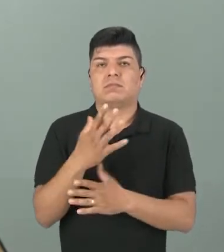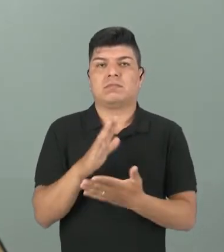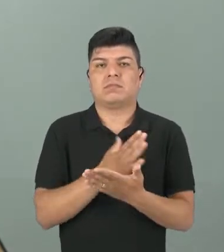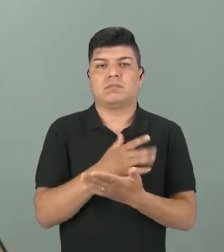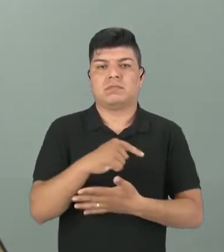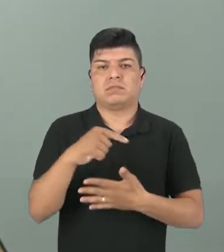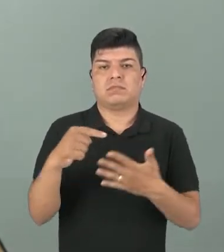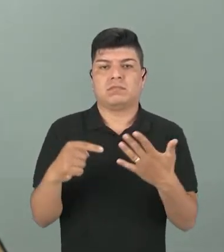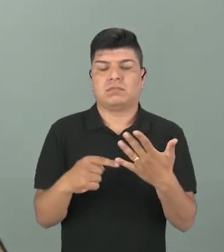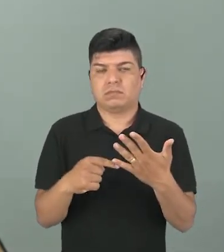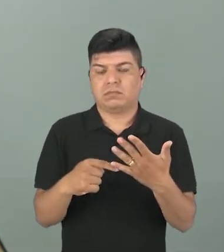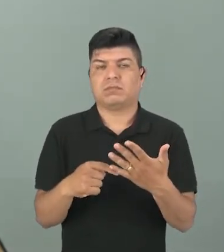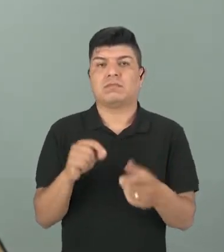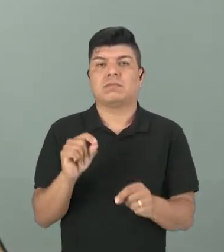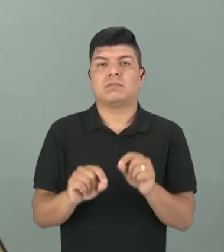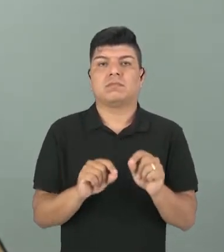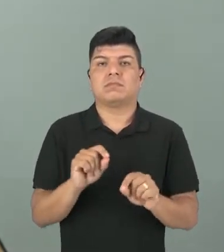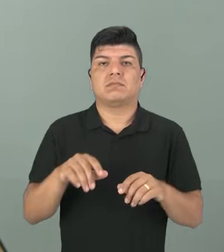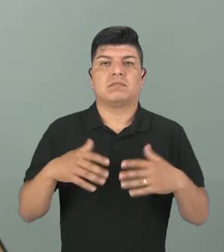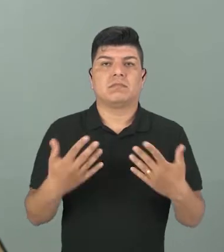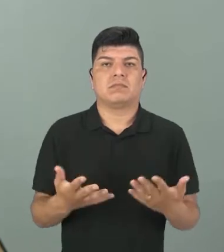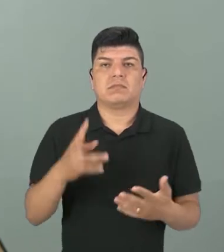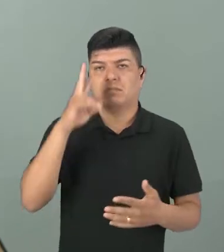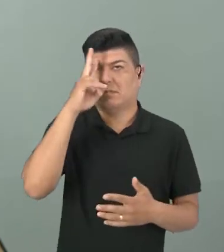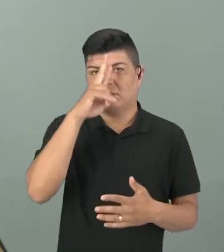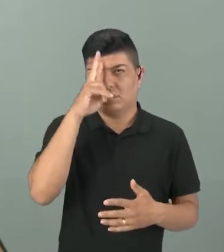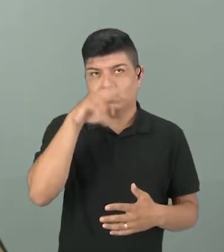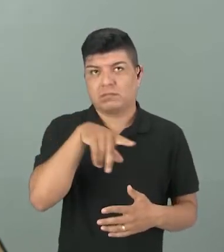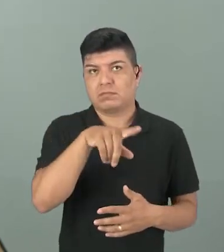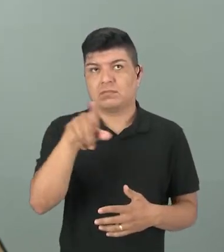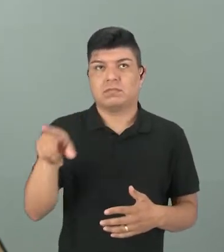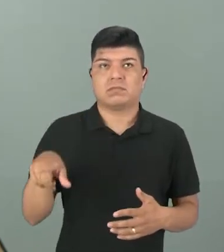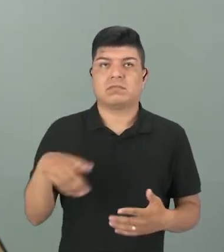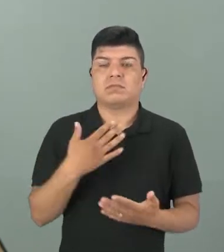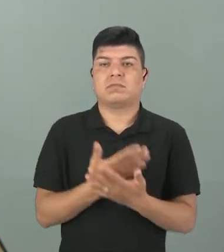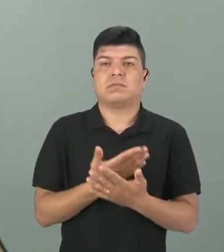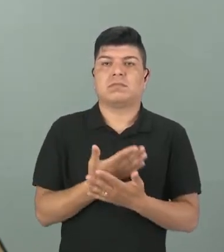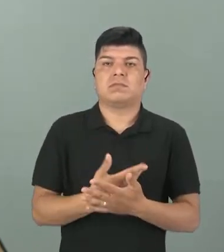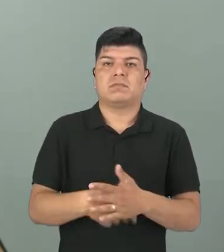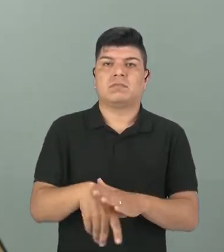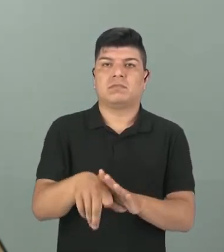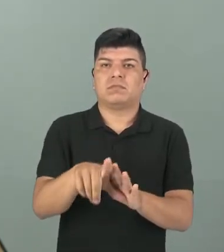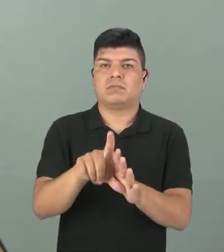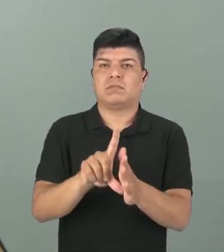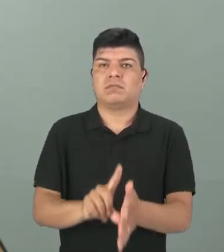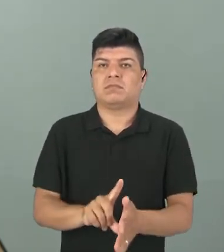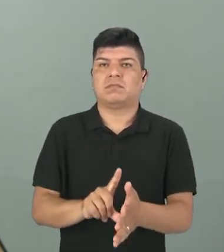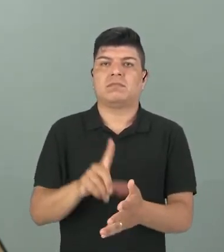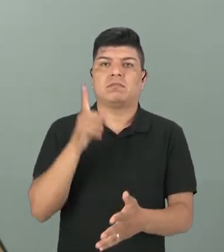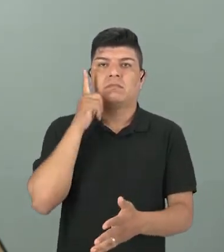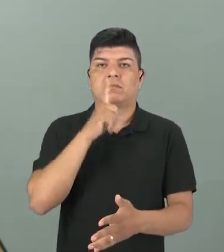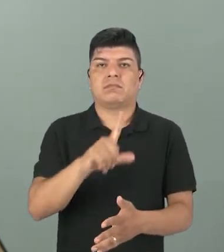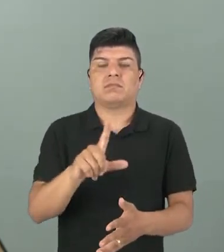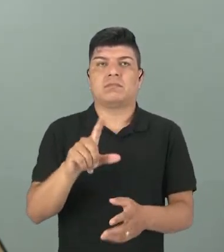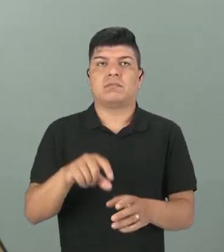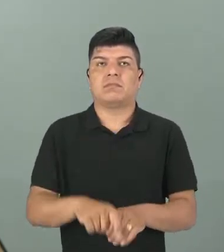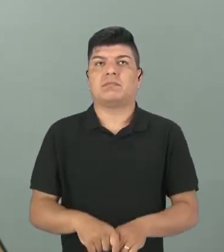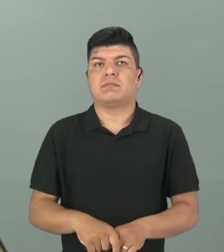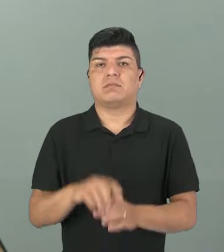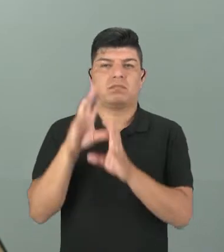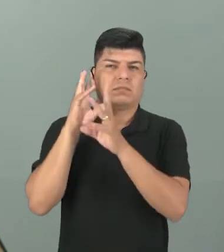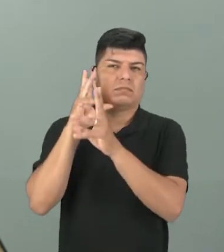alguns elementos que são, vocês se recordam? Nós estudamos na aula anterior. Será que vocês conseguem